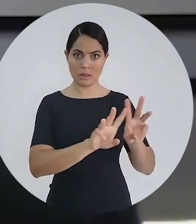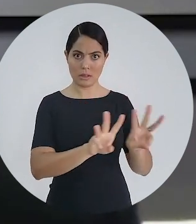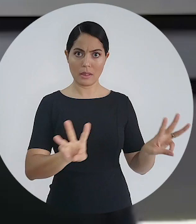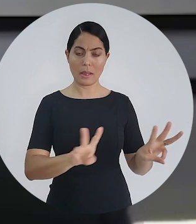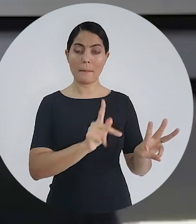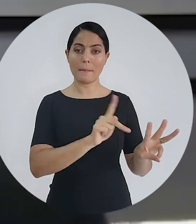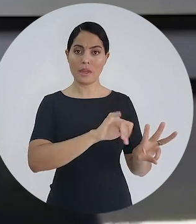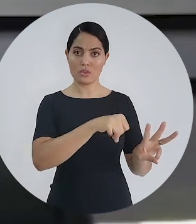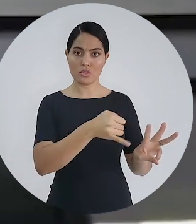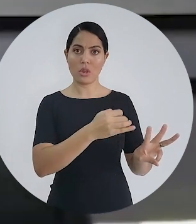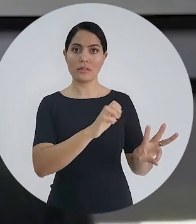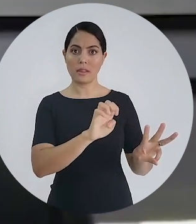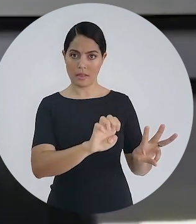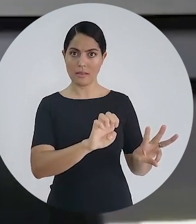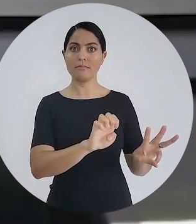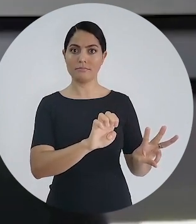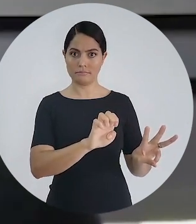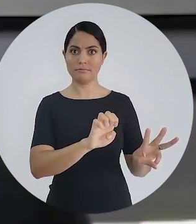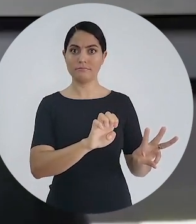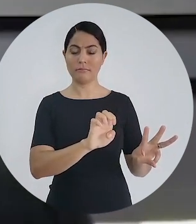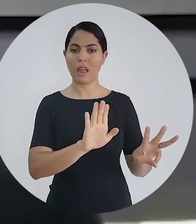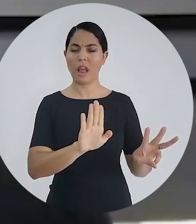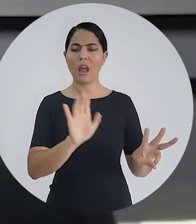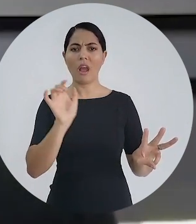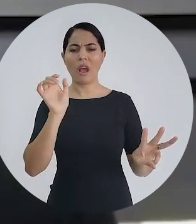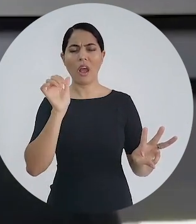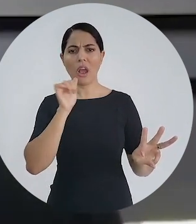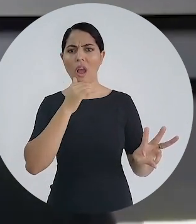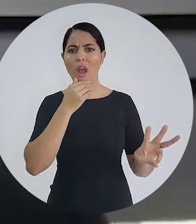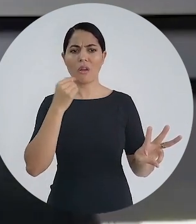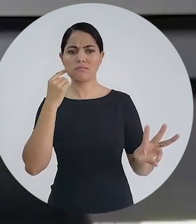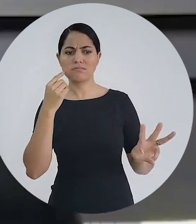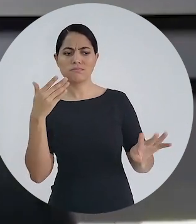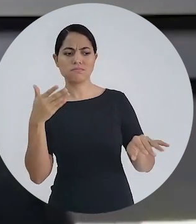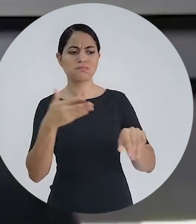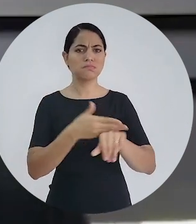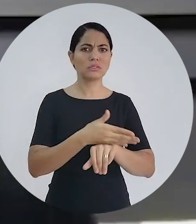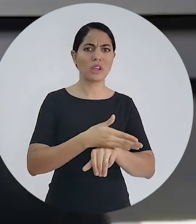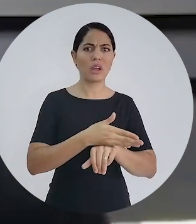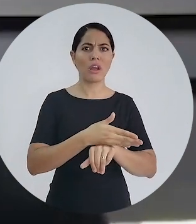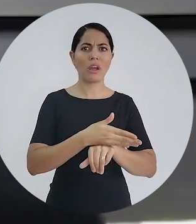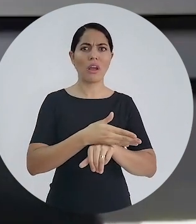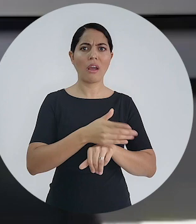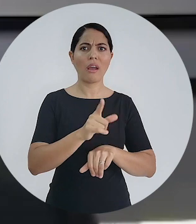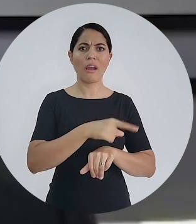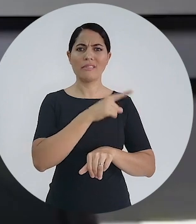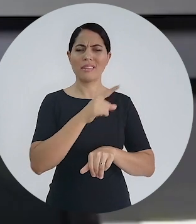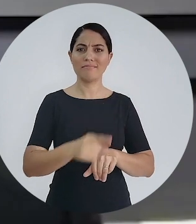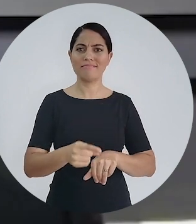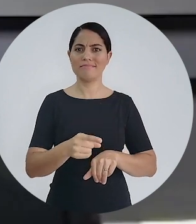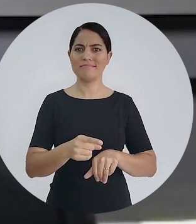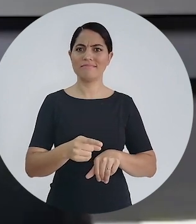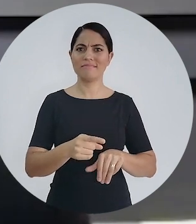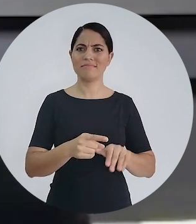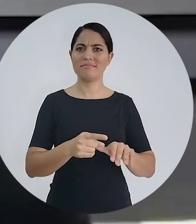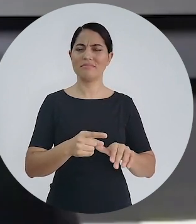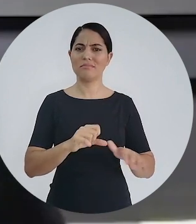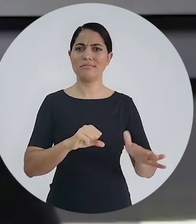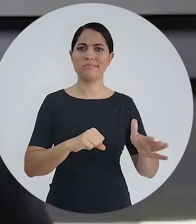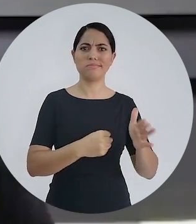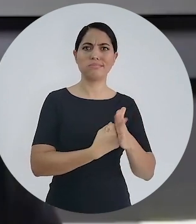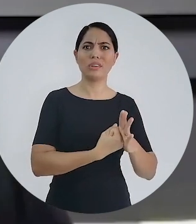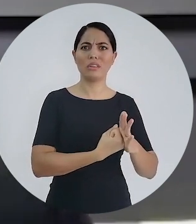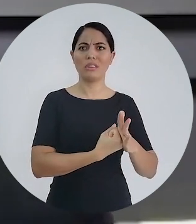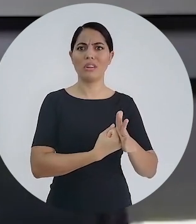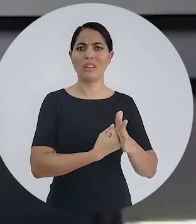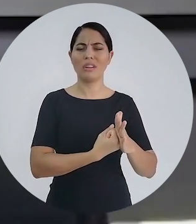intimação pela plataforma é para toda a advocacia, mas não só para a advocacia criminal, ela é muito penosa. E ela ainda fere o